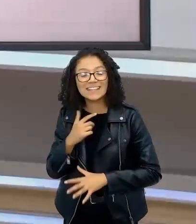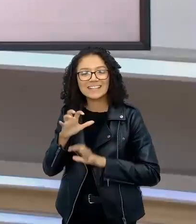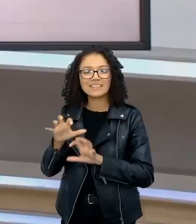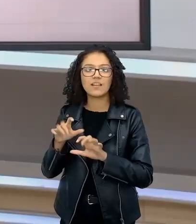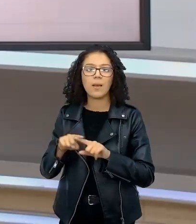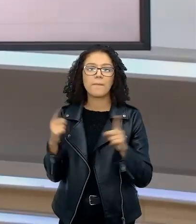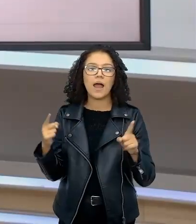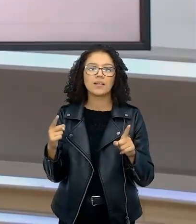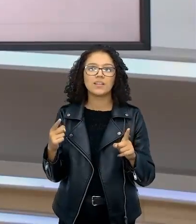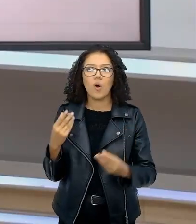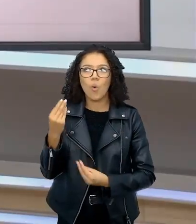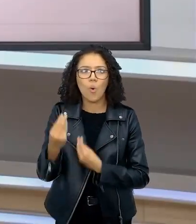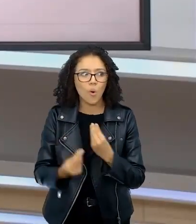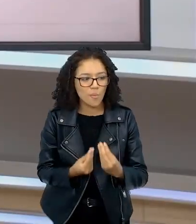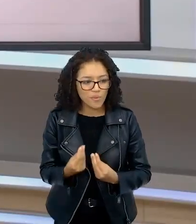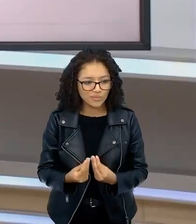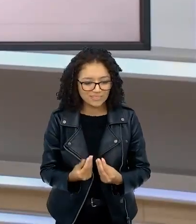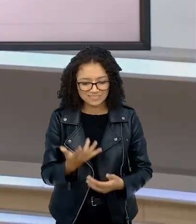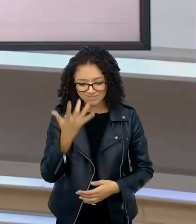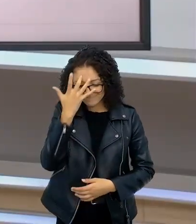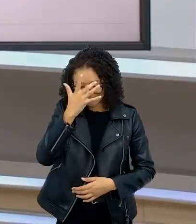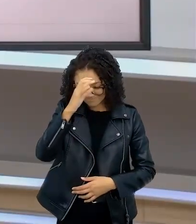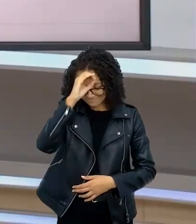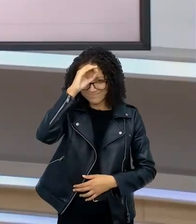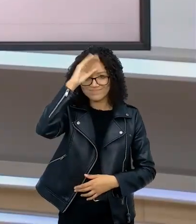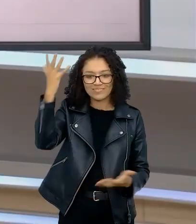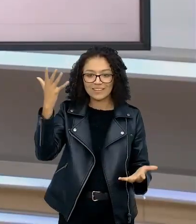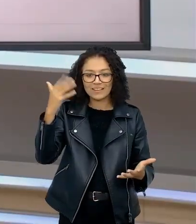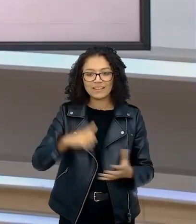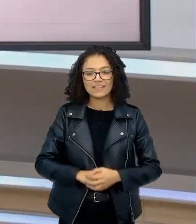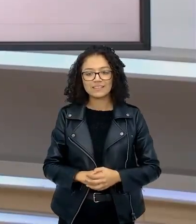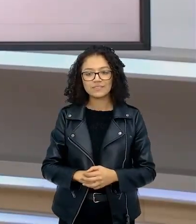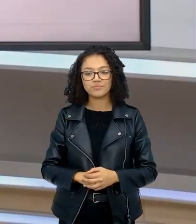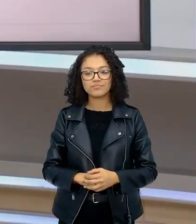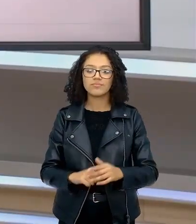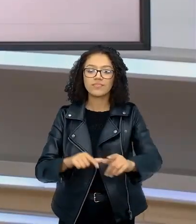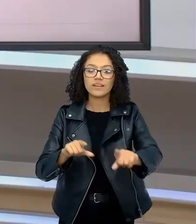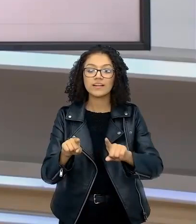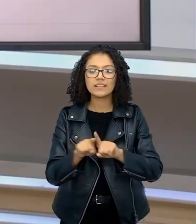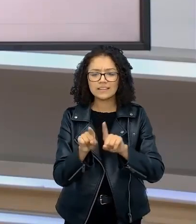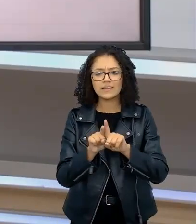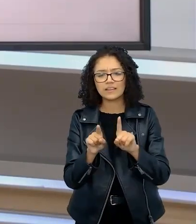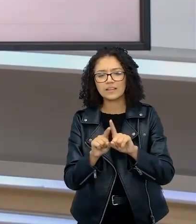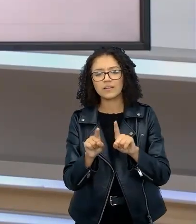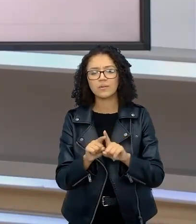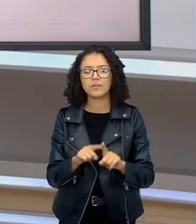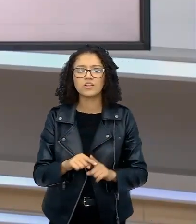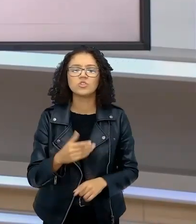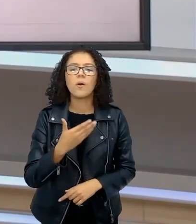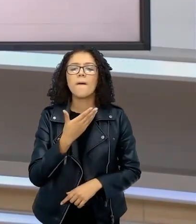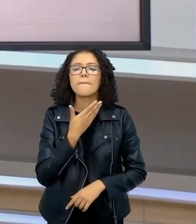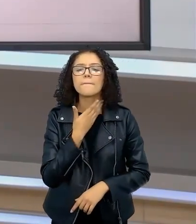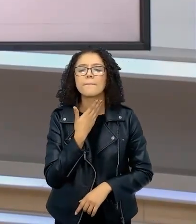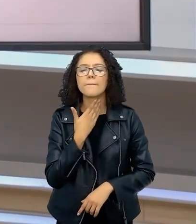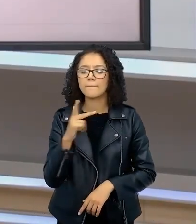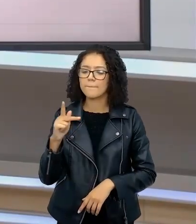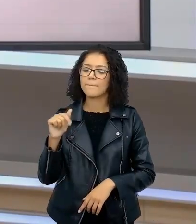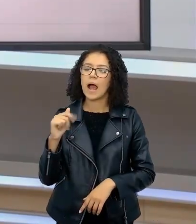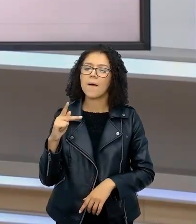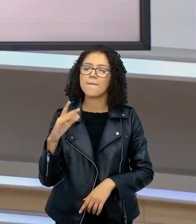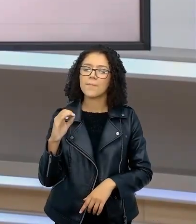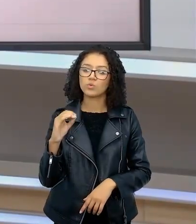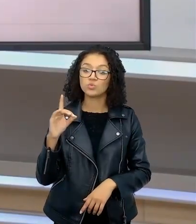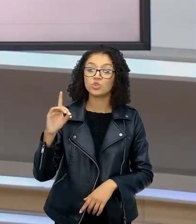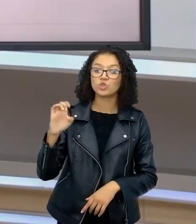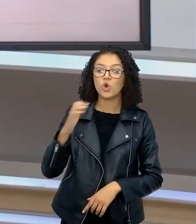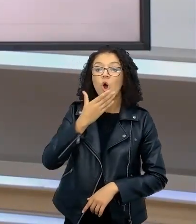eles não sabem como e acham que não podem. Esses dados são de uma pesquisa do Papo de Homem que eu recomendo muito que todo mundo